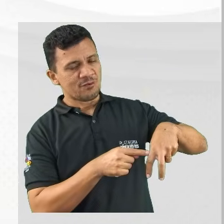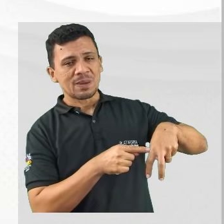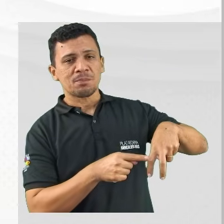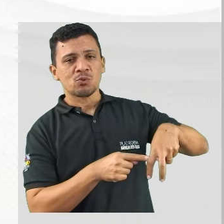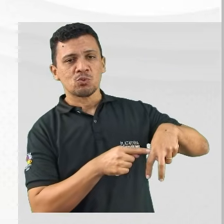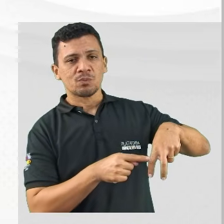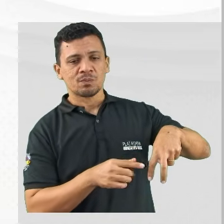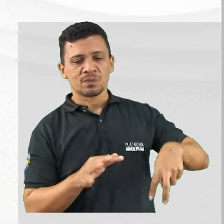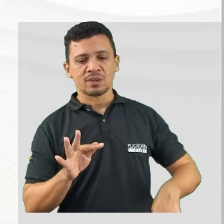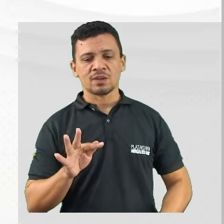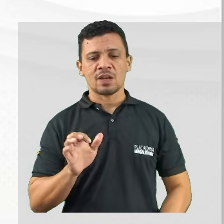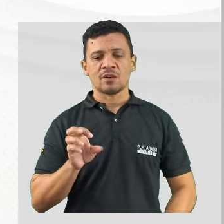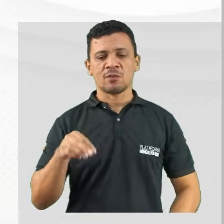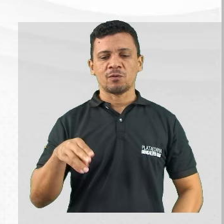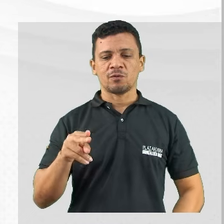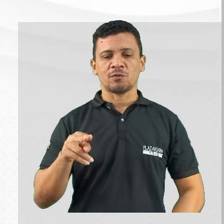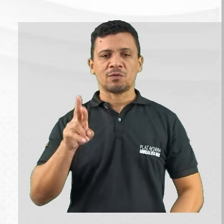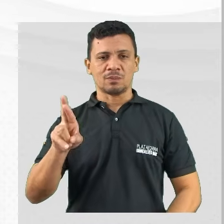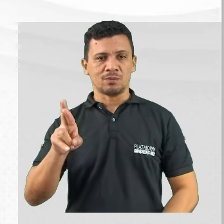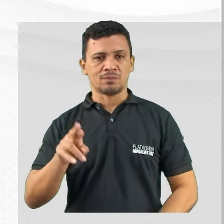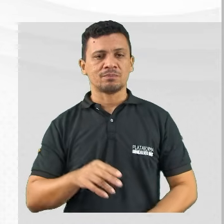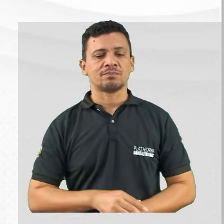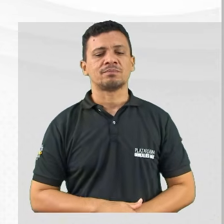como um osso longo, beleza?